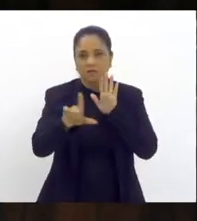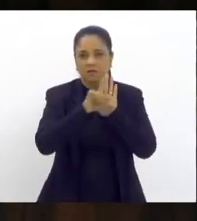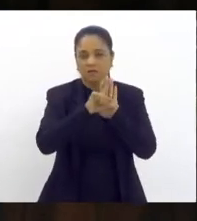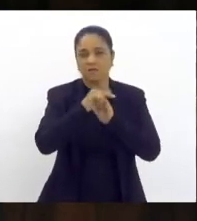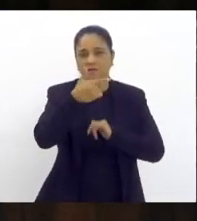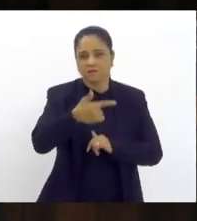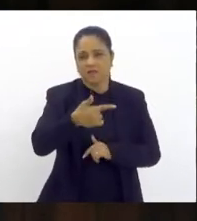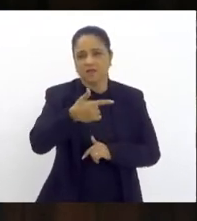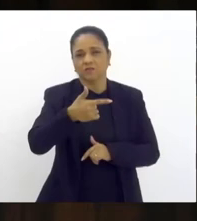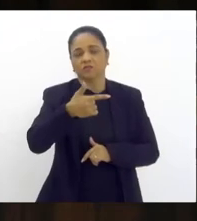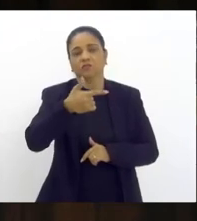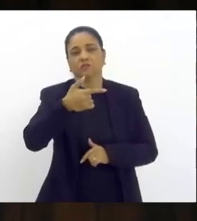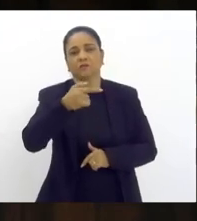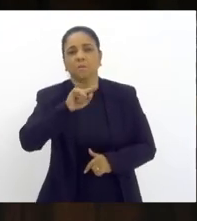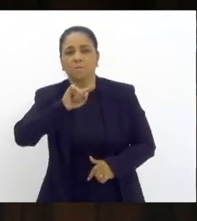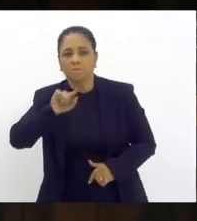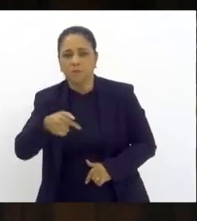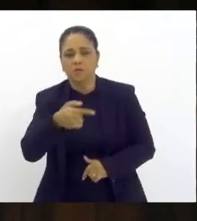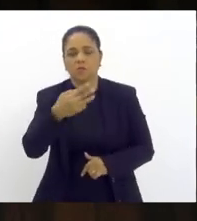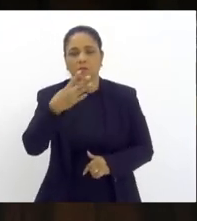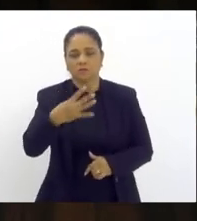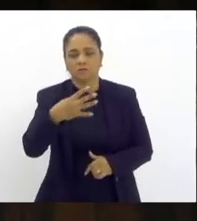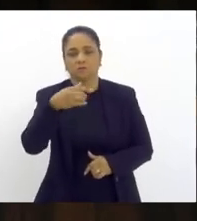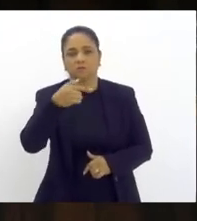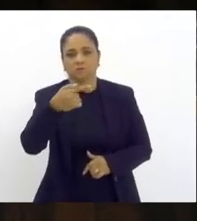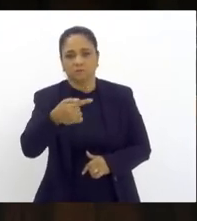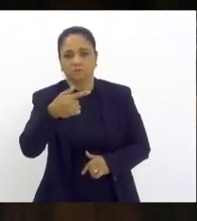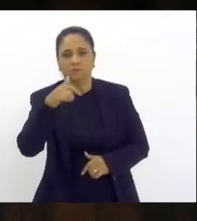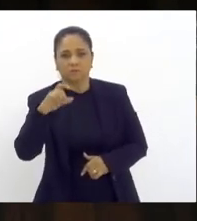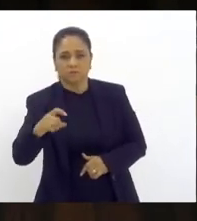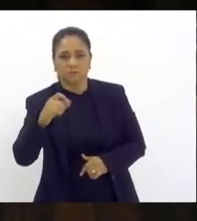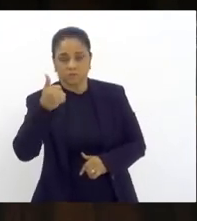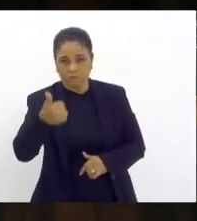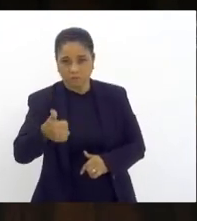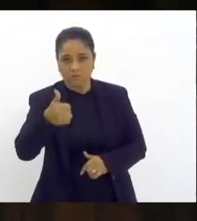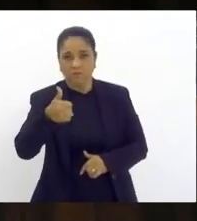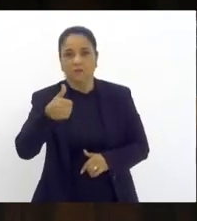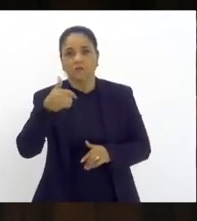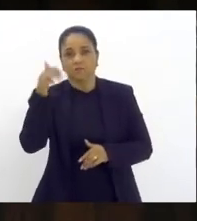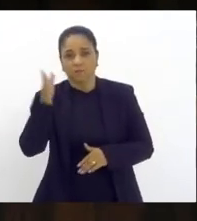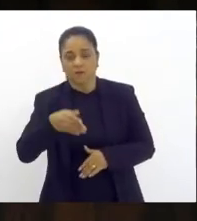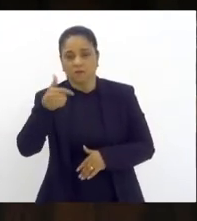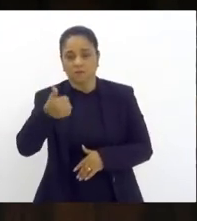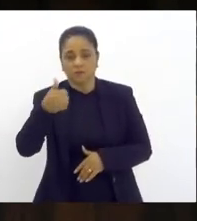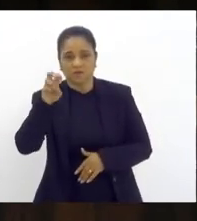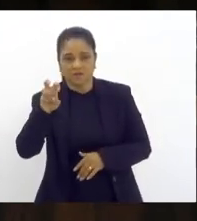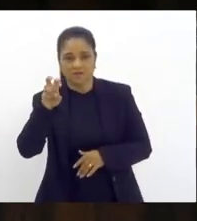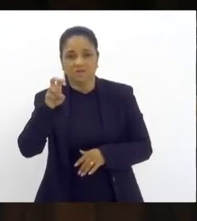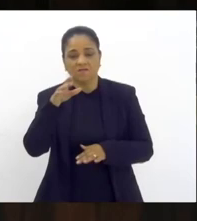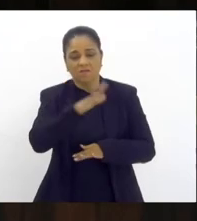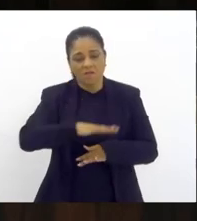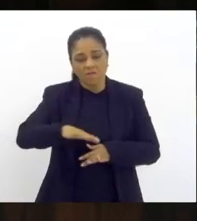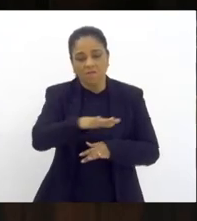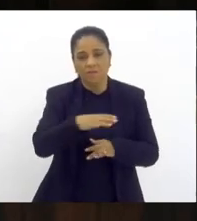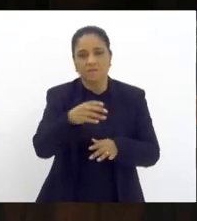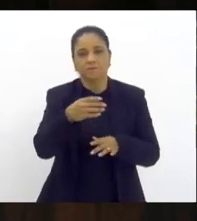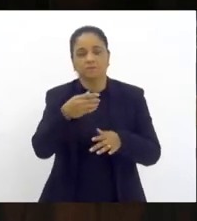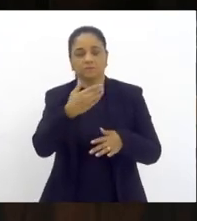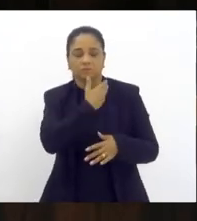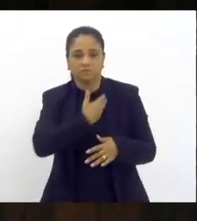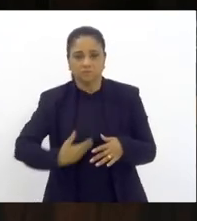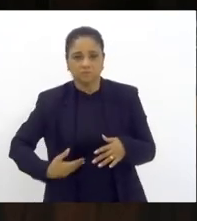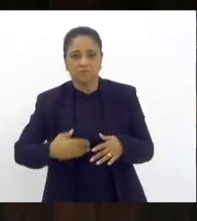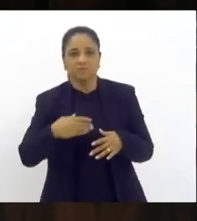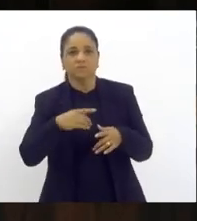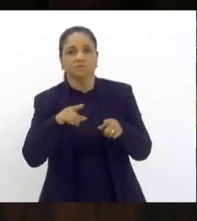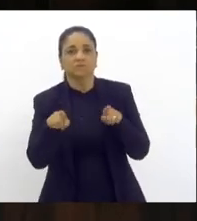7.041, de 2015, que estabelece penalidades administrativas aos estabelecimentos e agentes públicos que